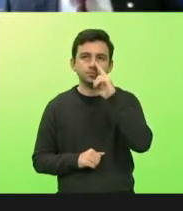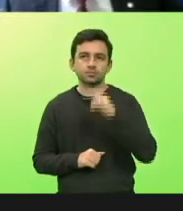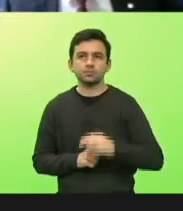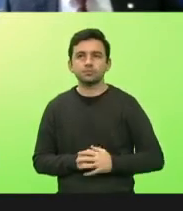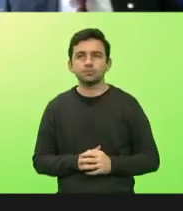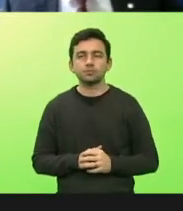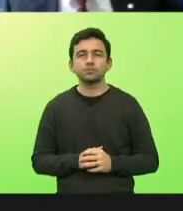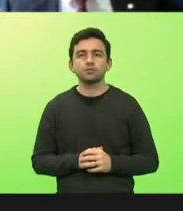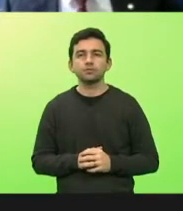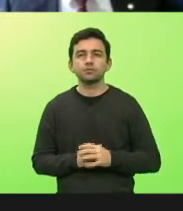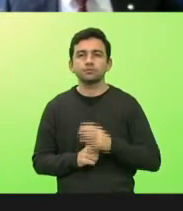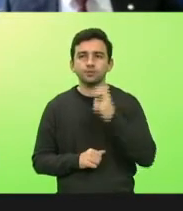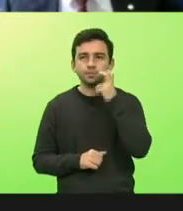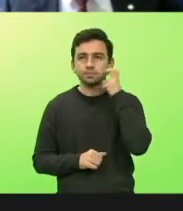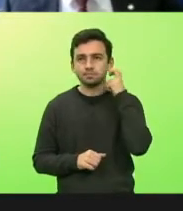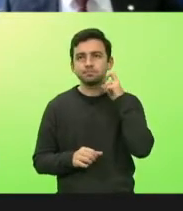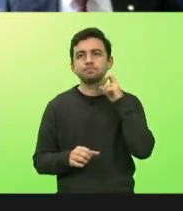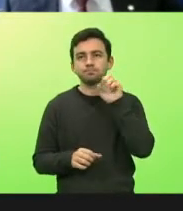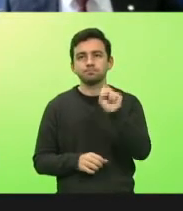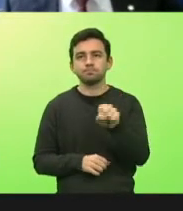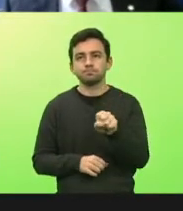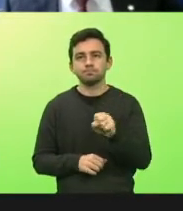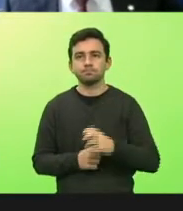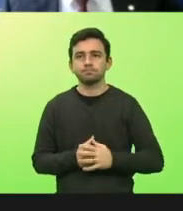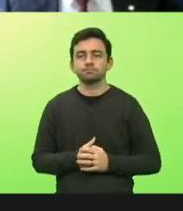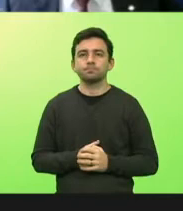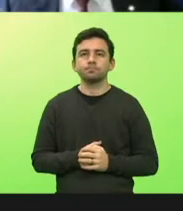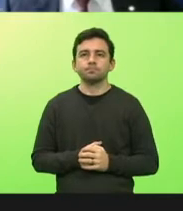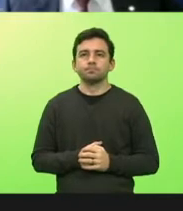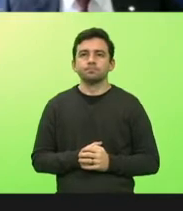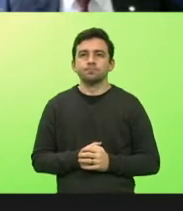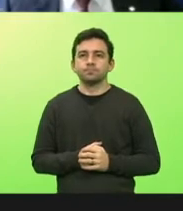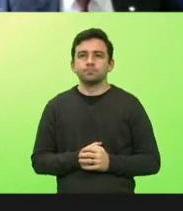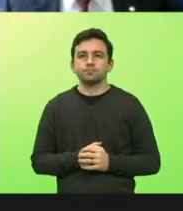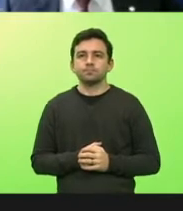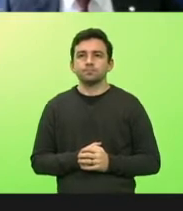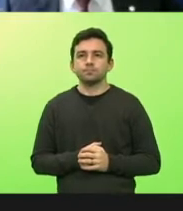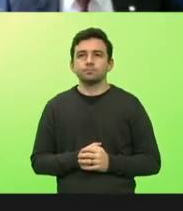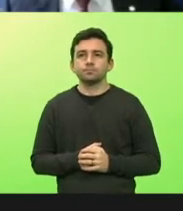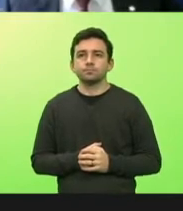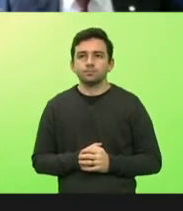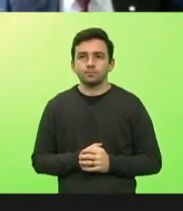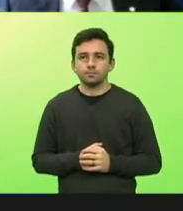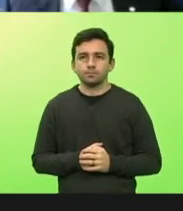Vampiro vota sim, presidente. Deputado Luiz Fernando Vampiro vota sim.